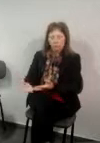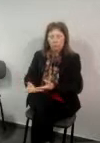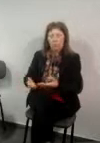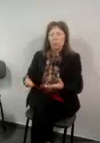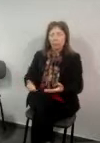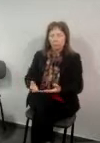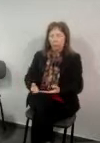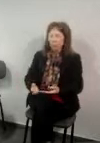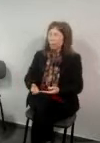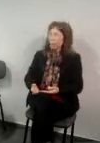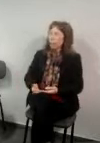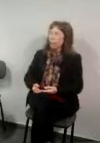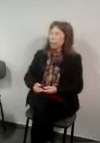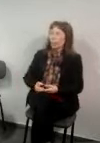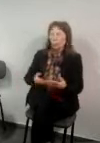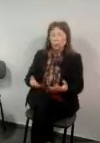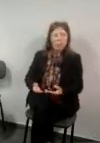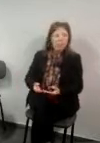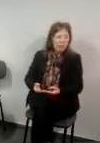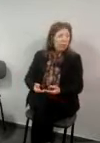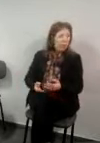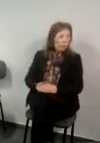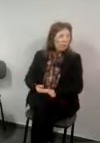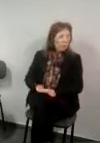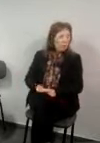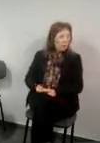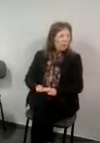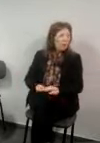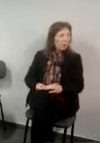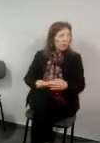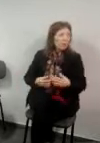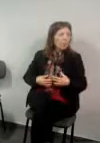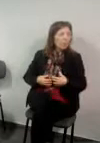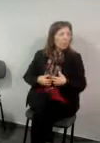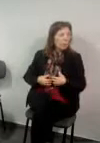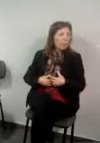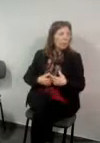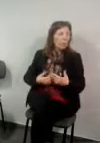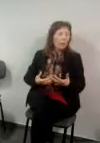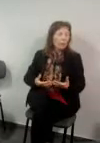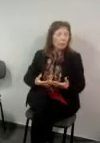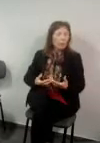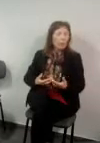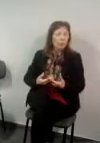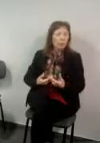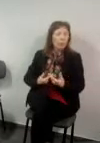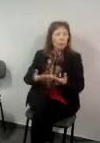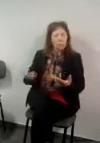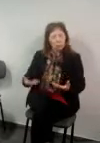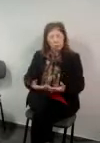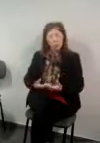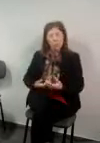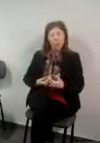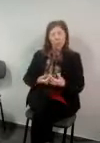da casa espírita e tal, né? Ou então um familiar, você pode fazer. Porque às vezes você também, é bom que, a